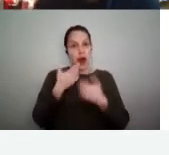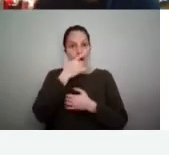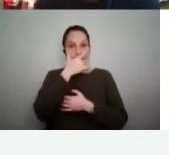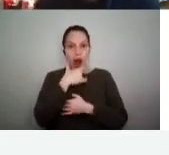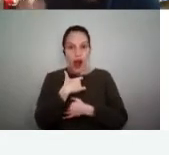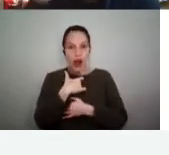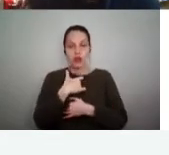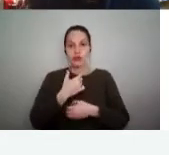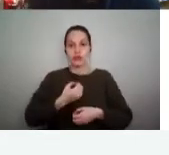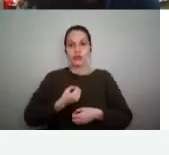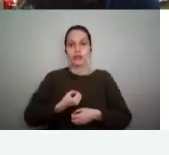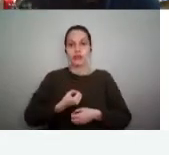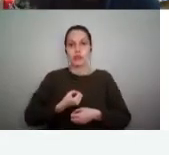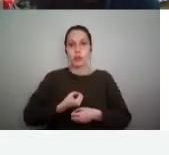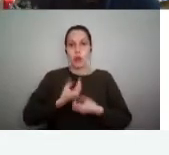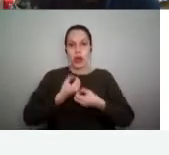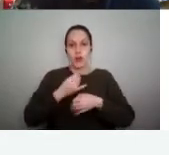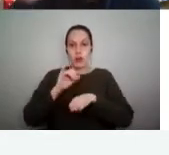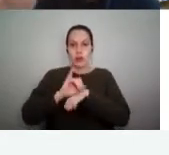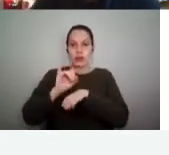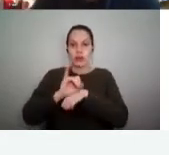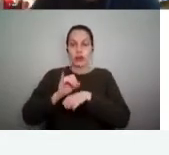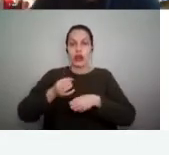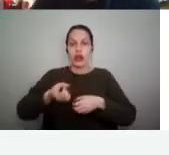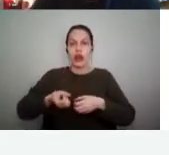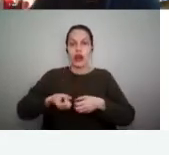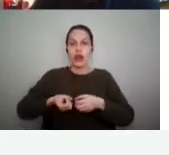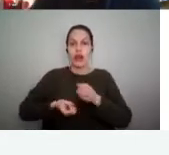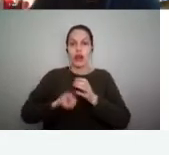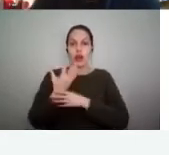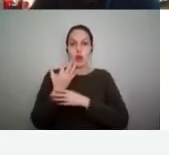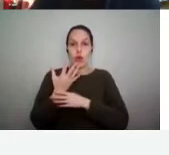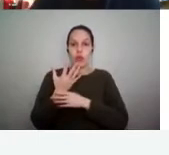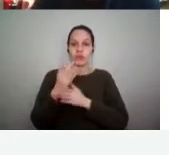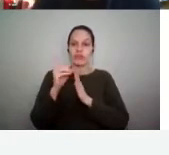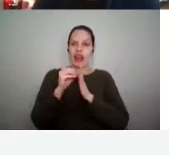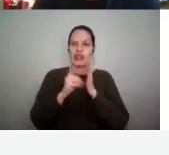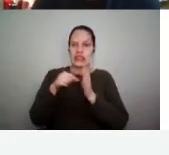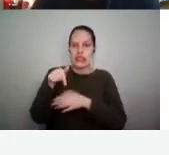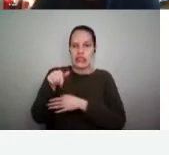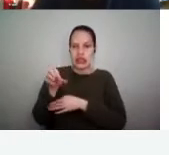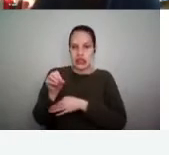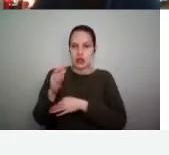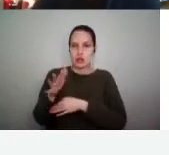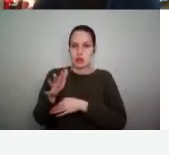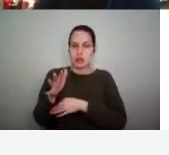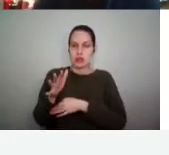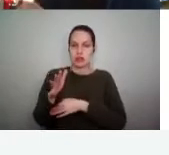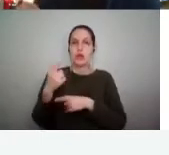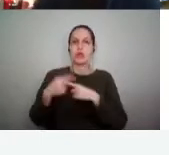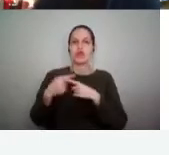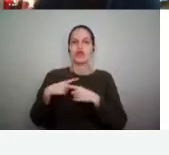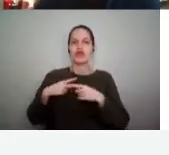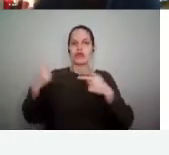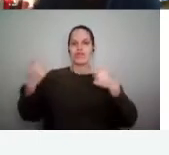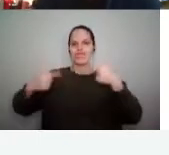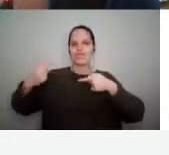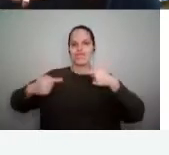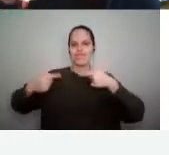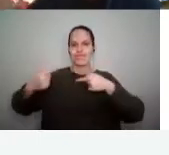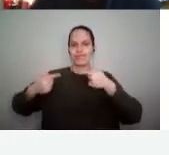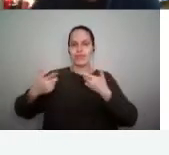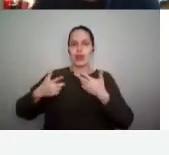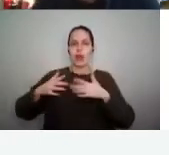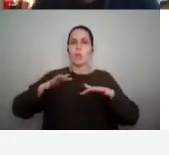na década de 70, no final da década de 70, que tinha um debate muito grande no movimento